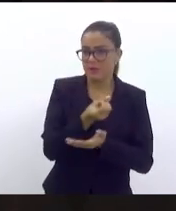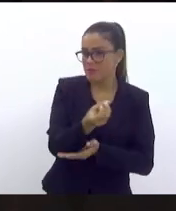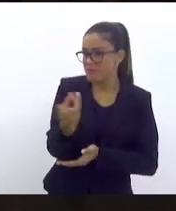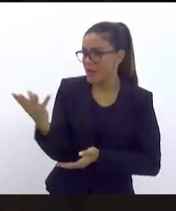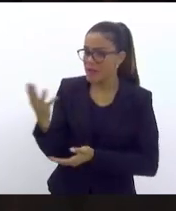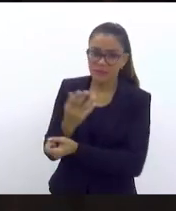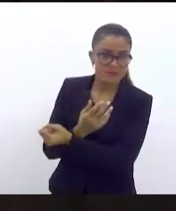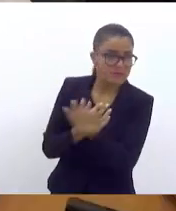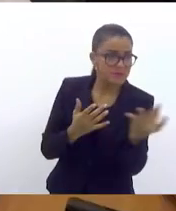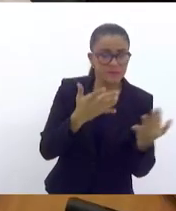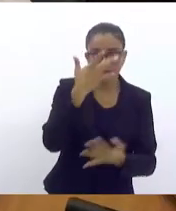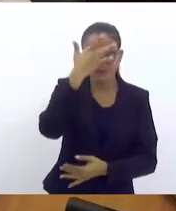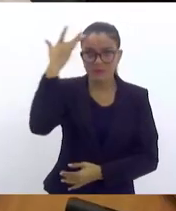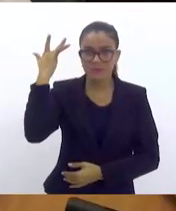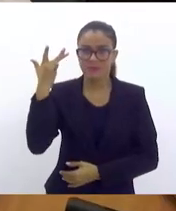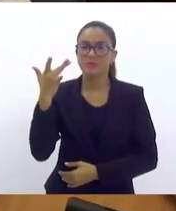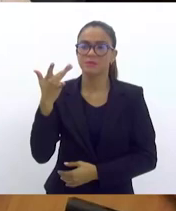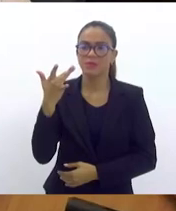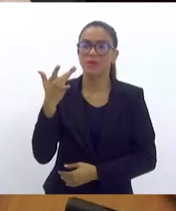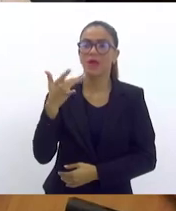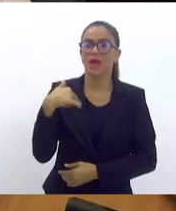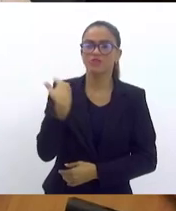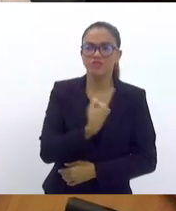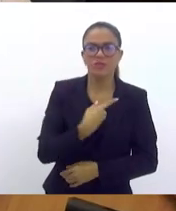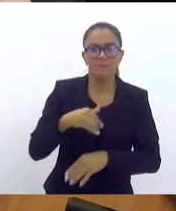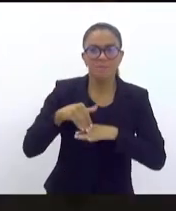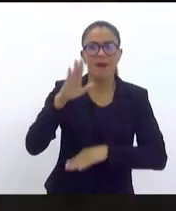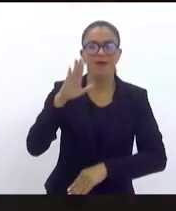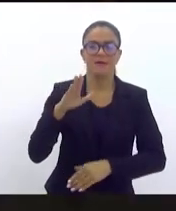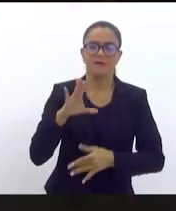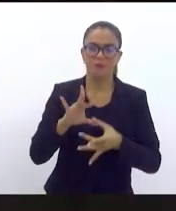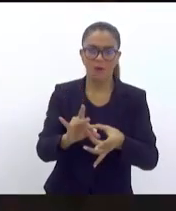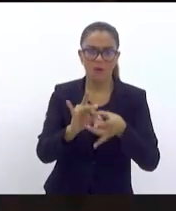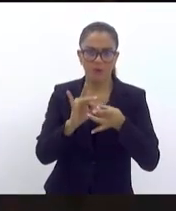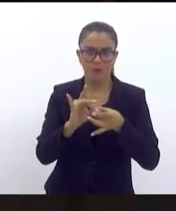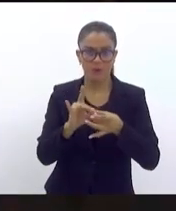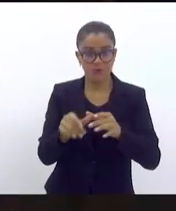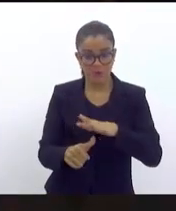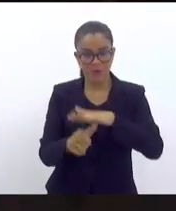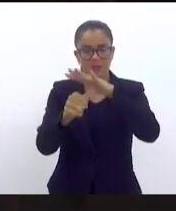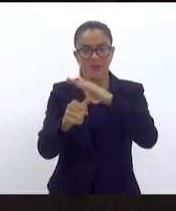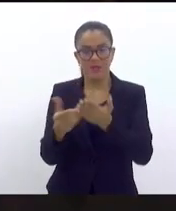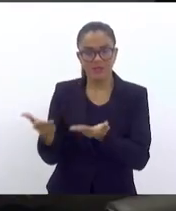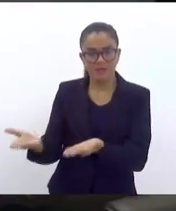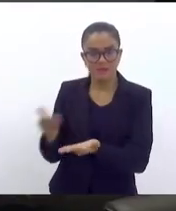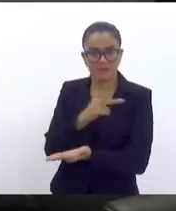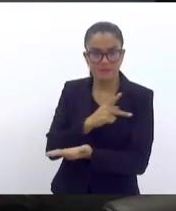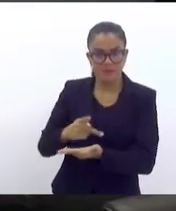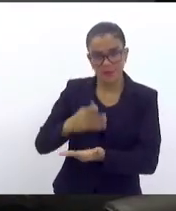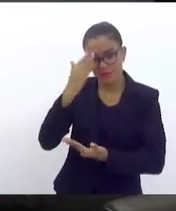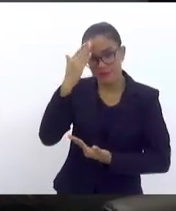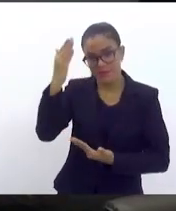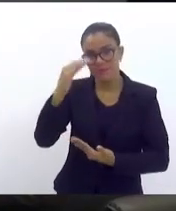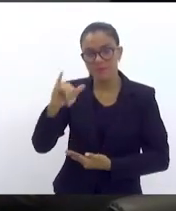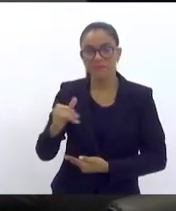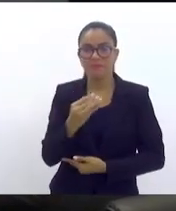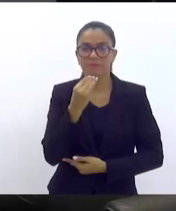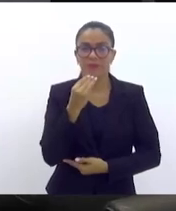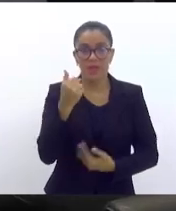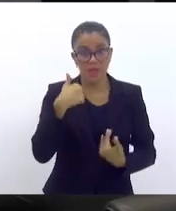relevantes nesse combate que a gente possa estar cada vez mais unido e sobre a sua liderança no presente muito obrigado pela oportunidade eu